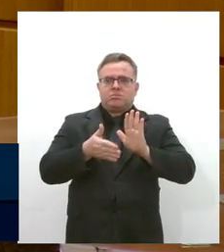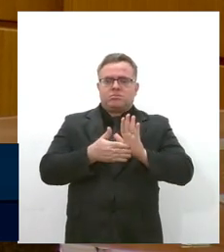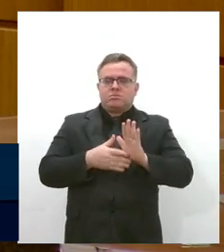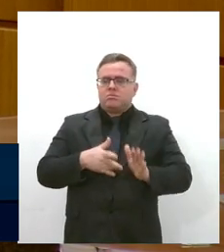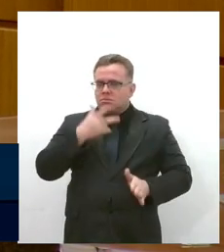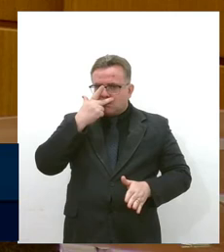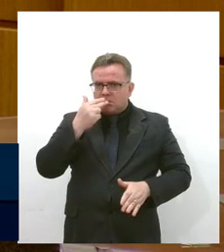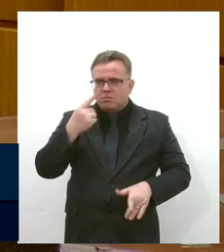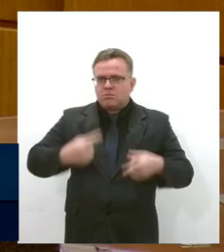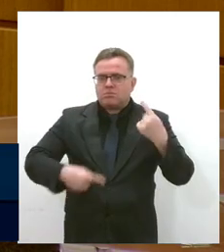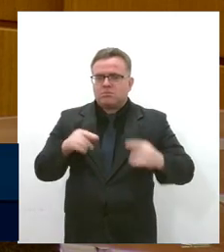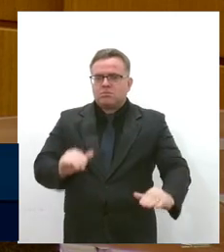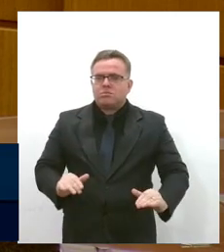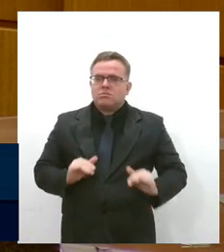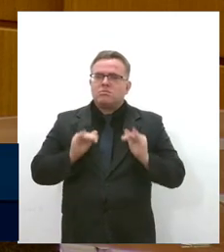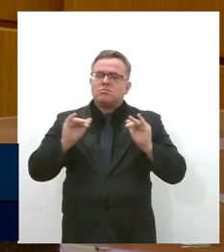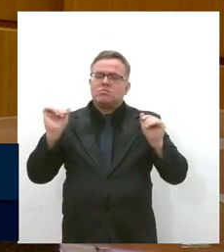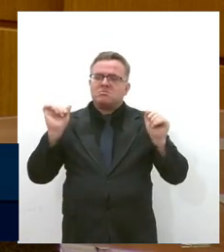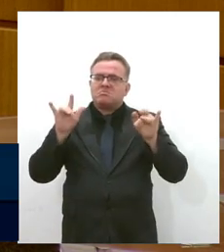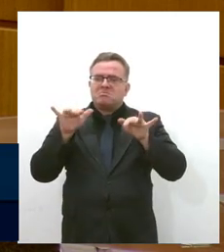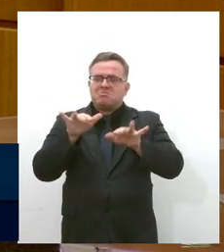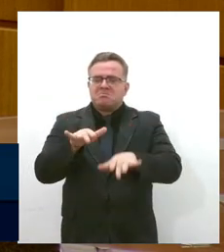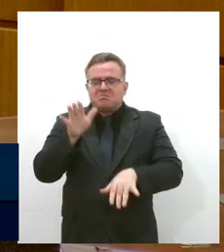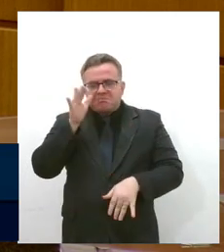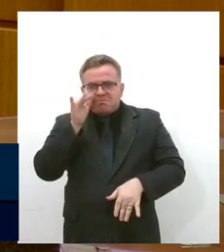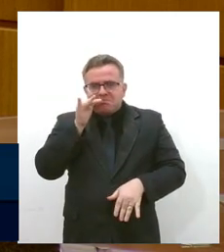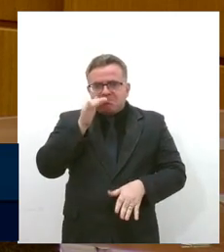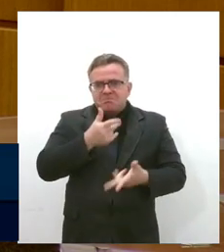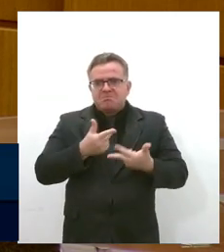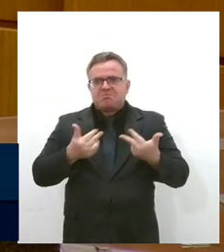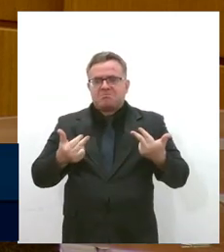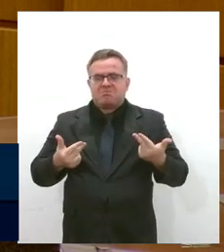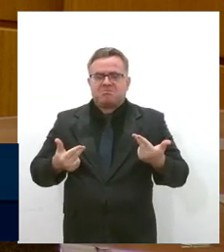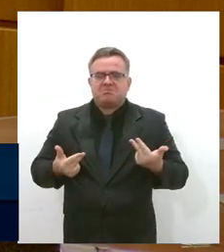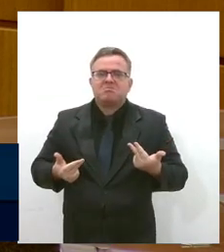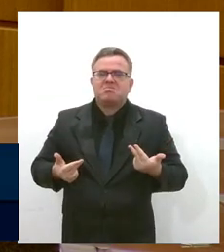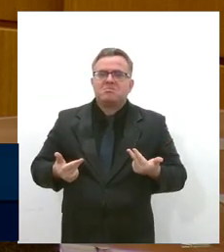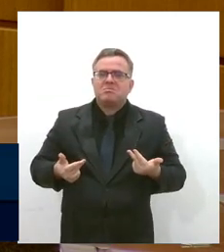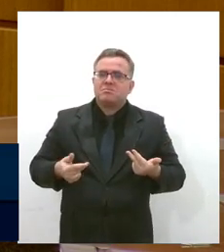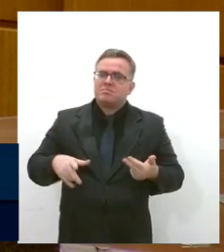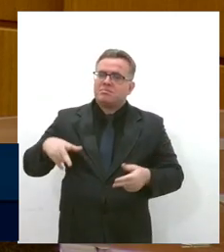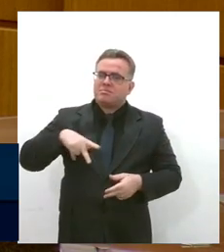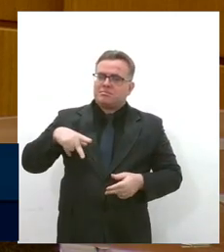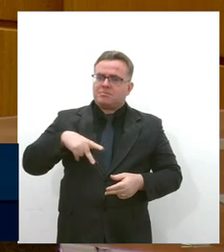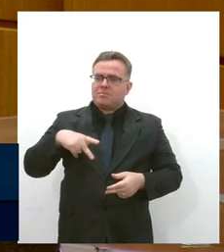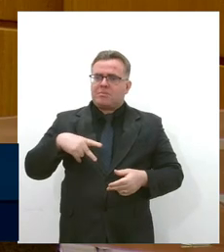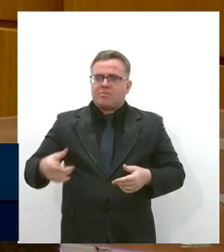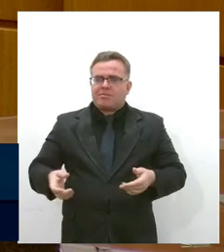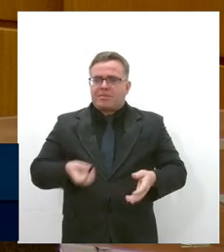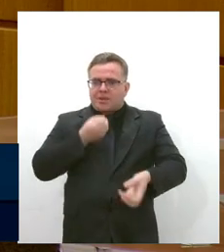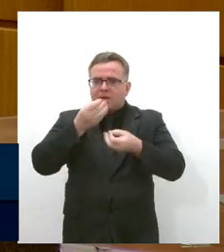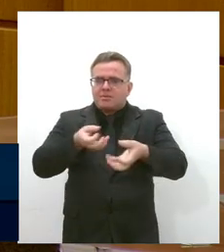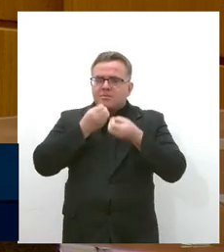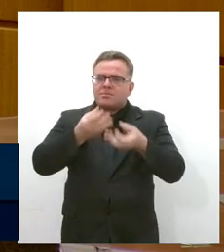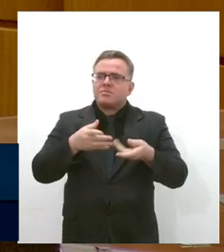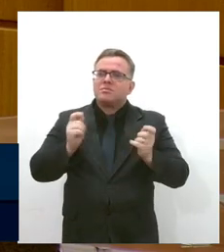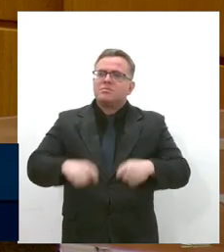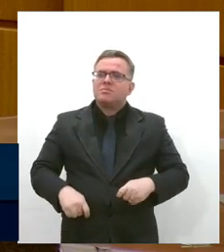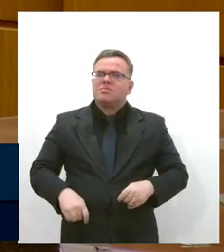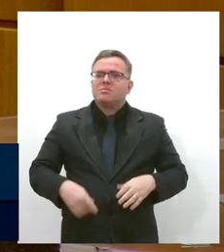quando realmente se explora as questões pessoais, os ataques, né, os xingamentos, do que propriamente